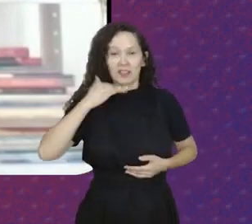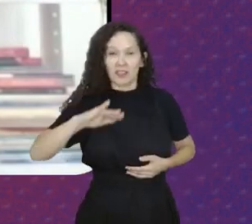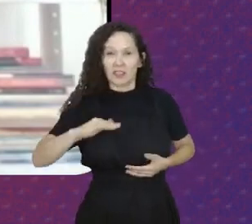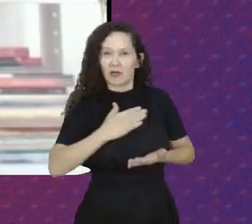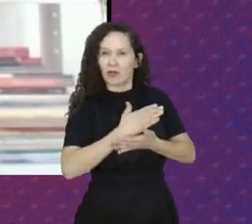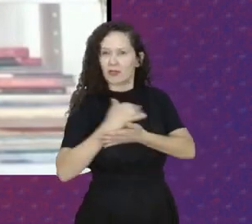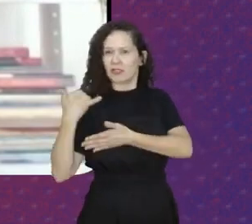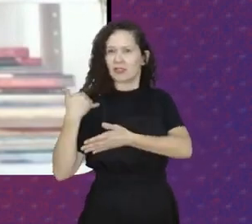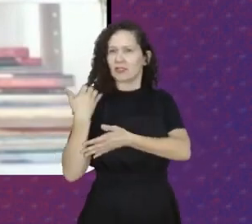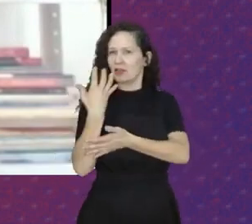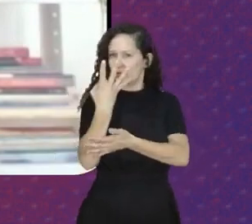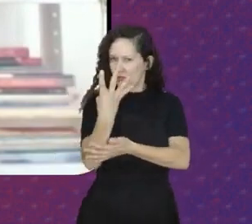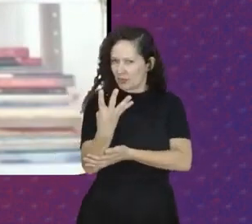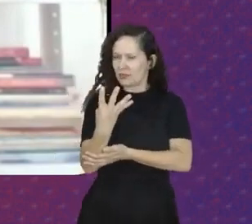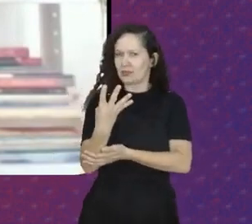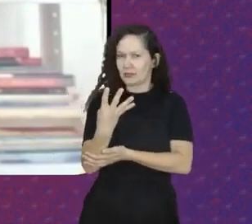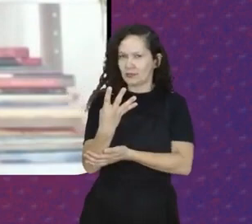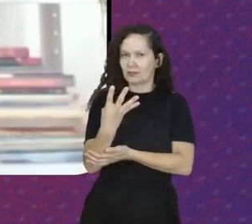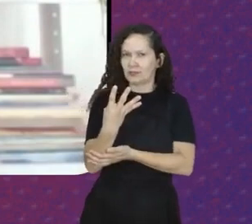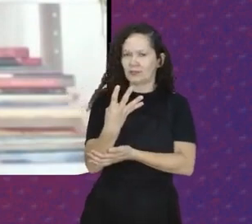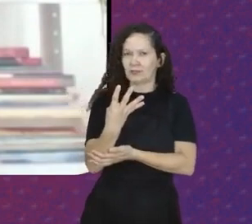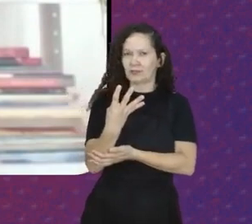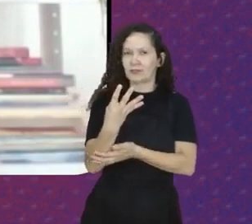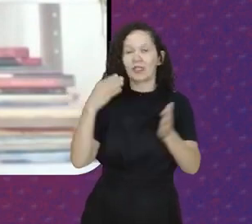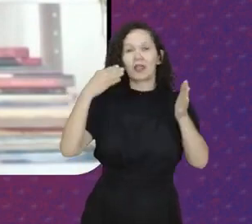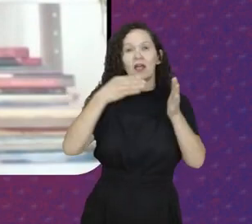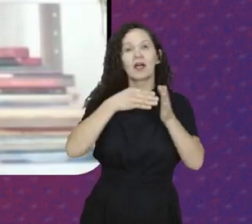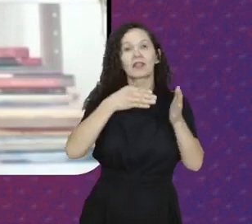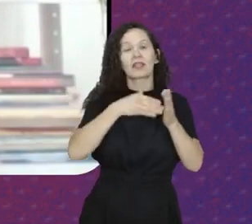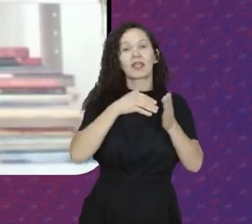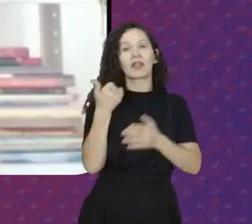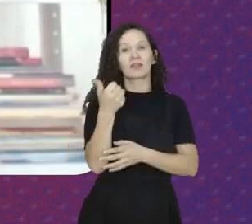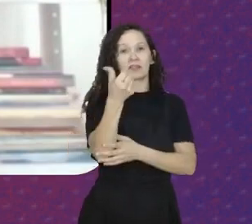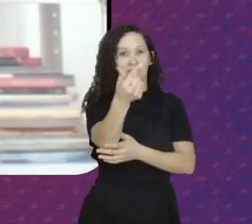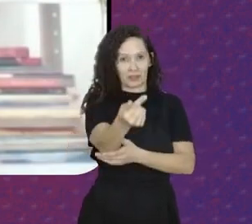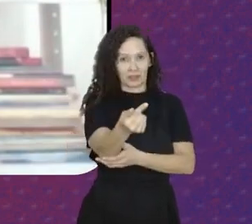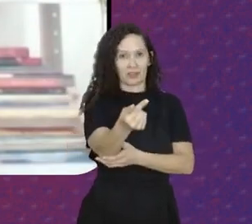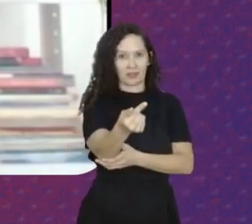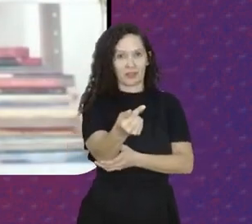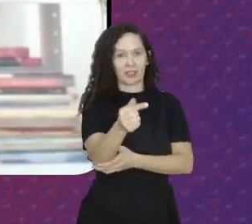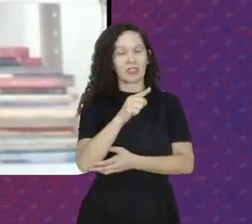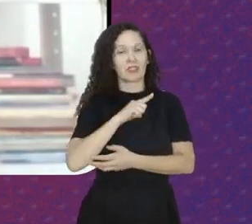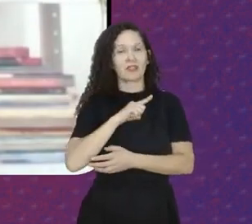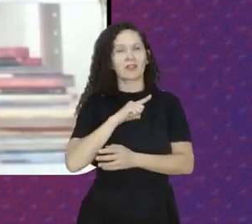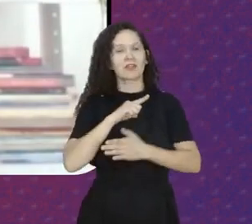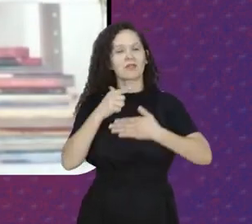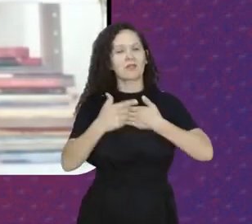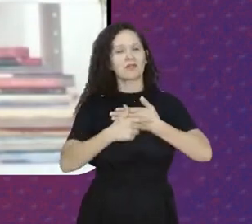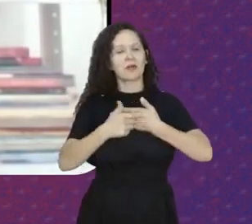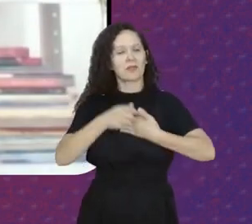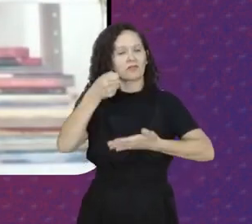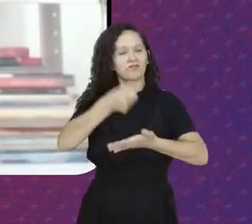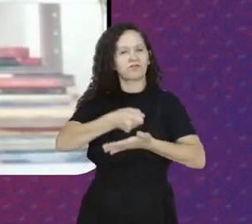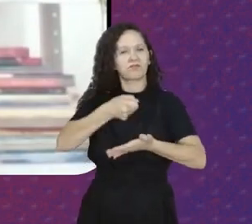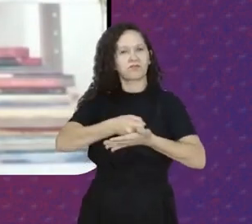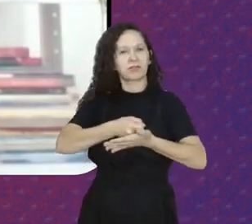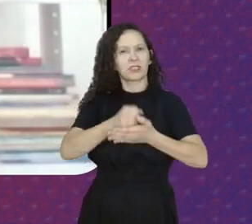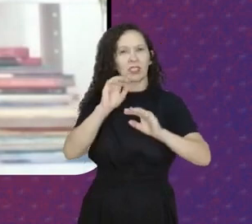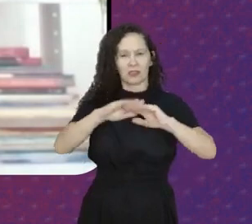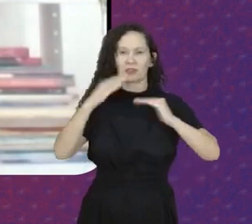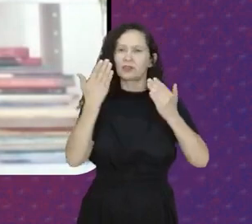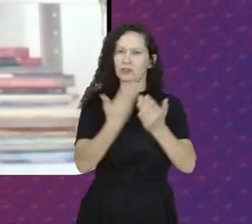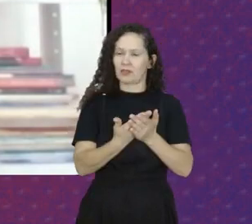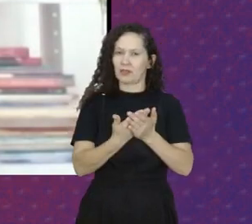de 4 anos de idade até os 17 anos, nós temos a obrigatoriedade escolar.